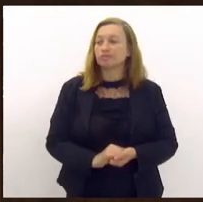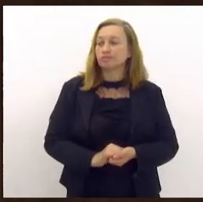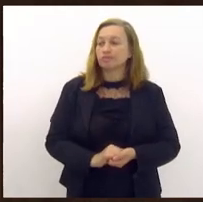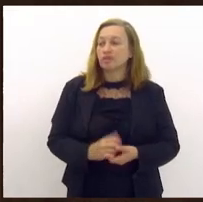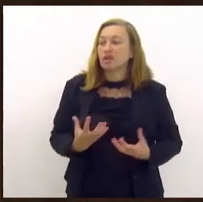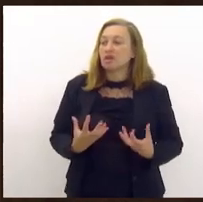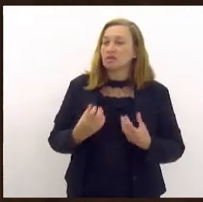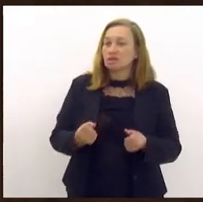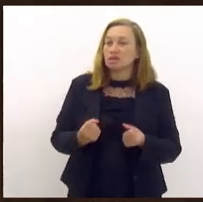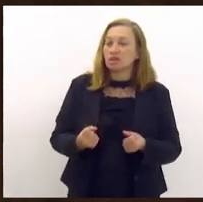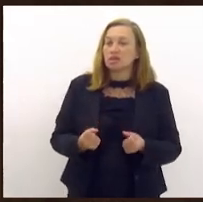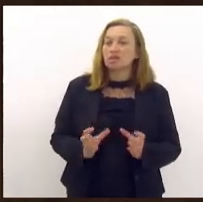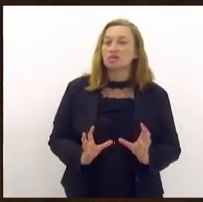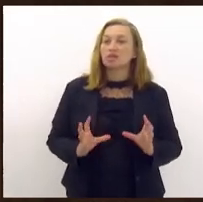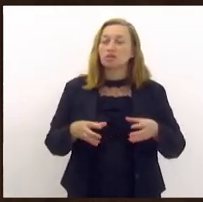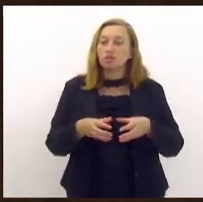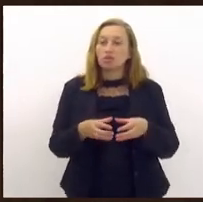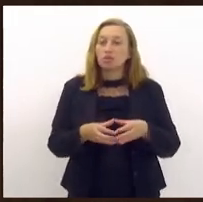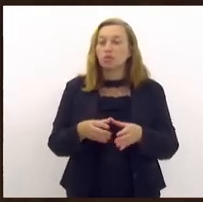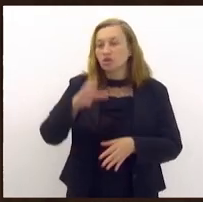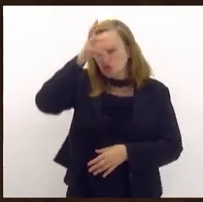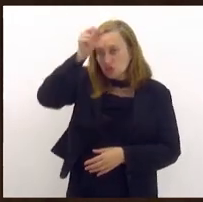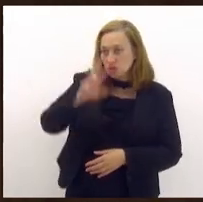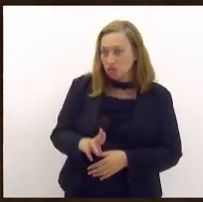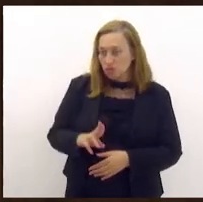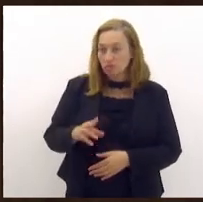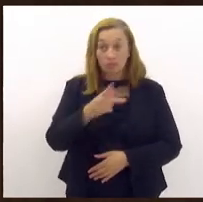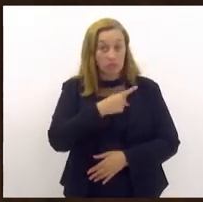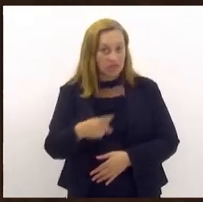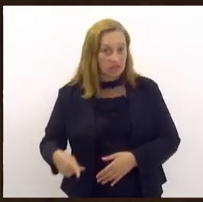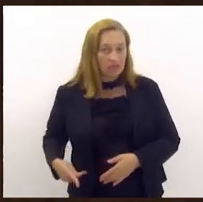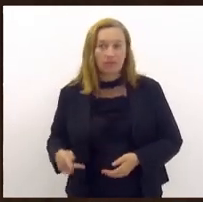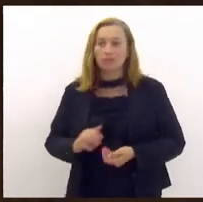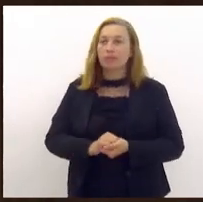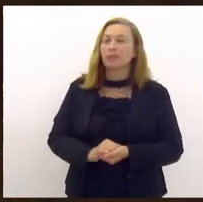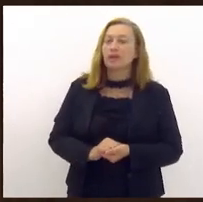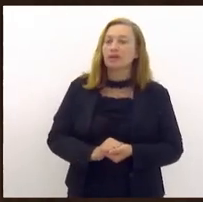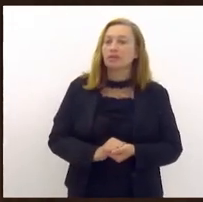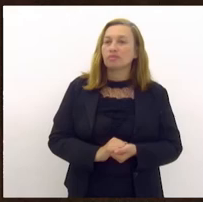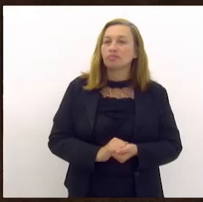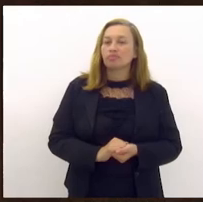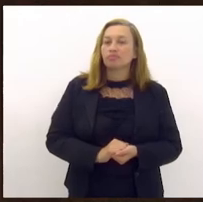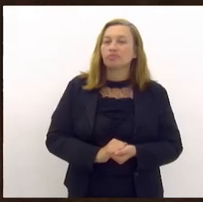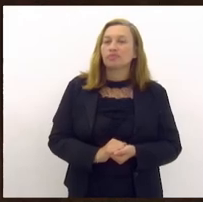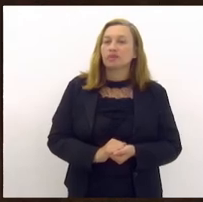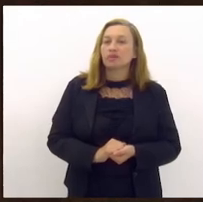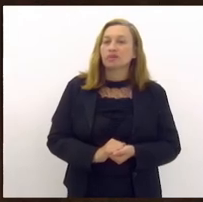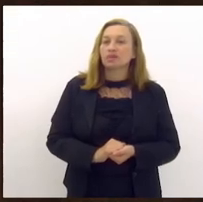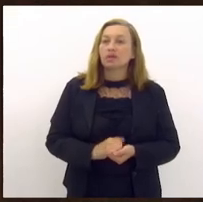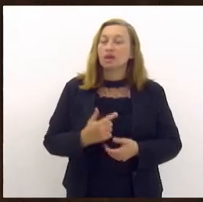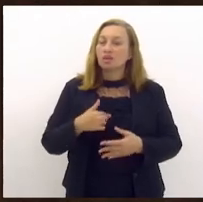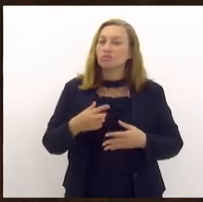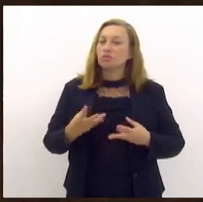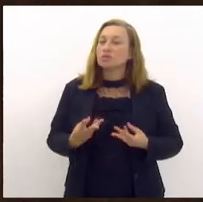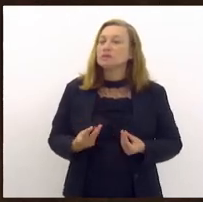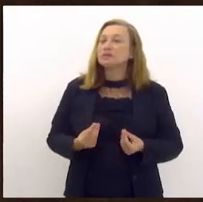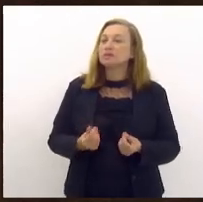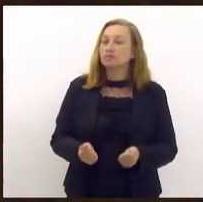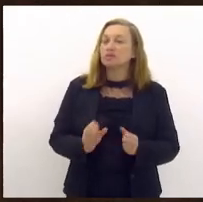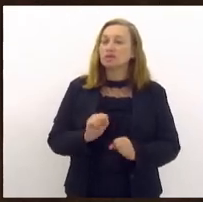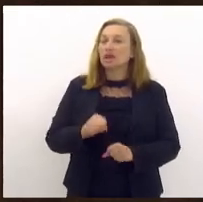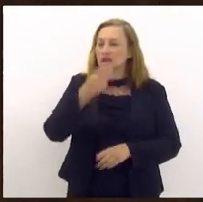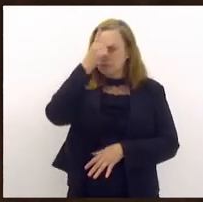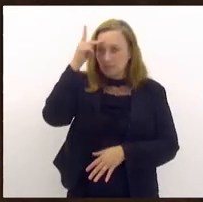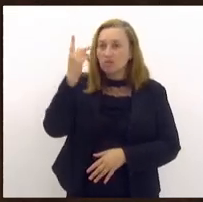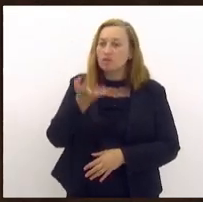abracei muito essa comunidade. E, Tia Ju, presidenta Tia Ju, eu, assim, estou extremamente sensibilizada, porque essas